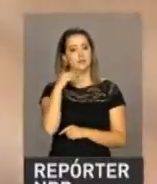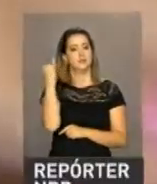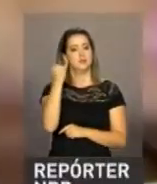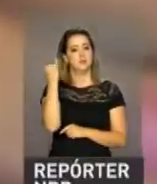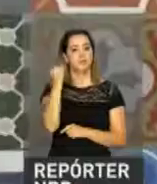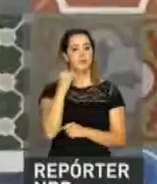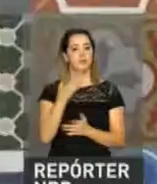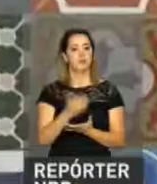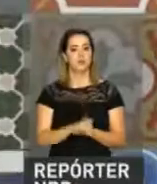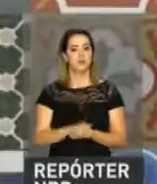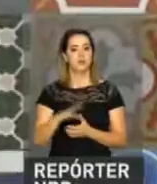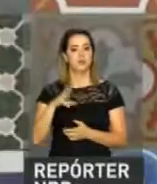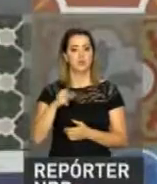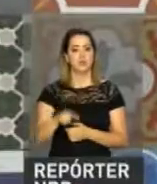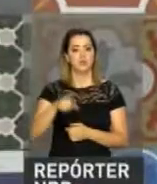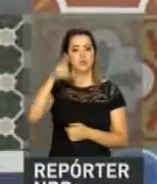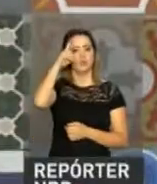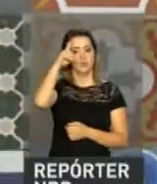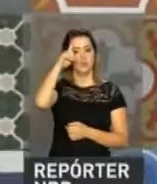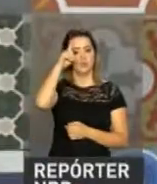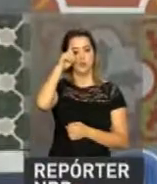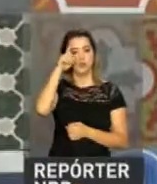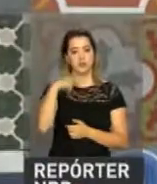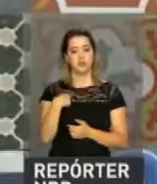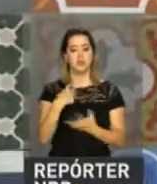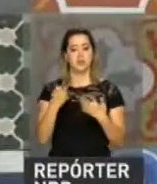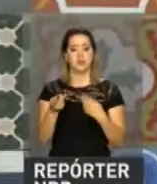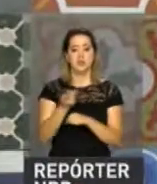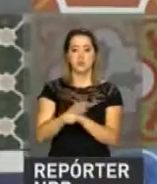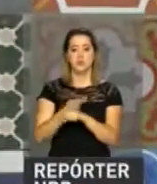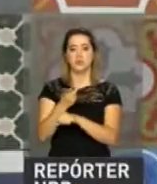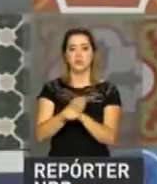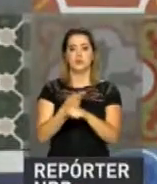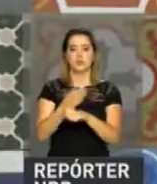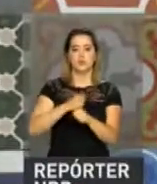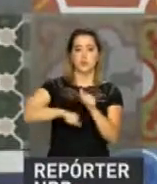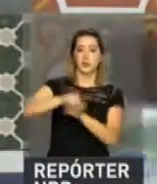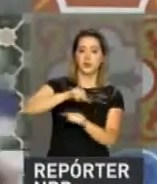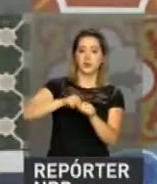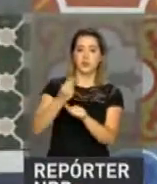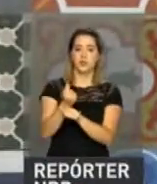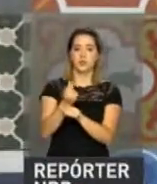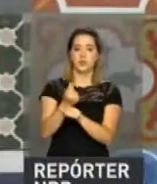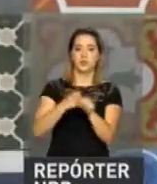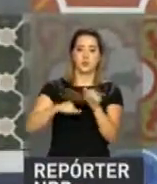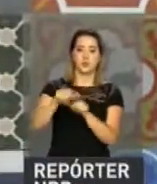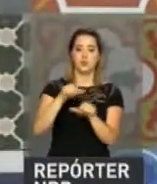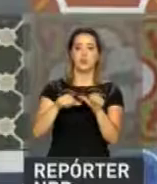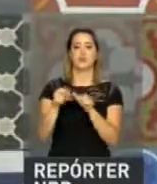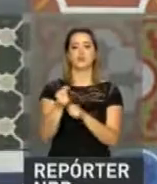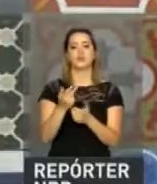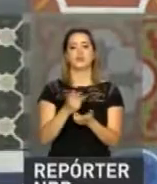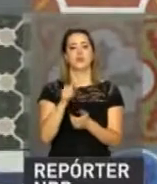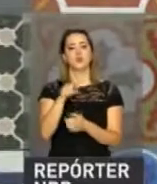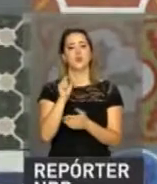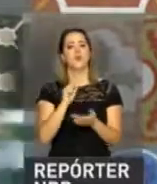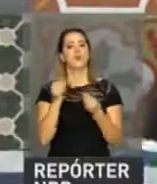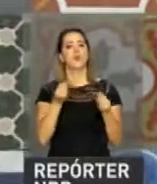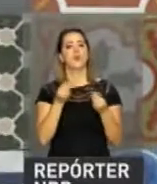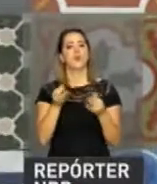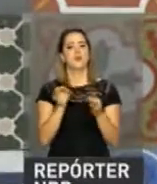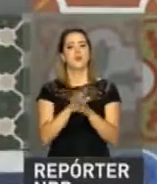essa dificuldade. Todos os dias a gente fica correndo atrás de troco, né? E o que você faz para resolver esse problema na